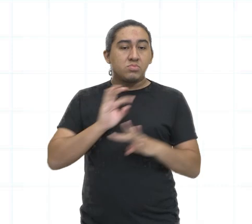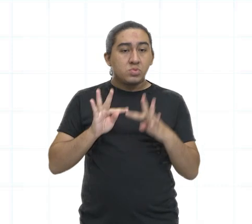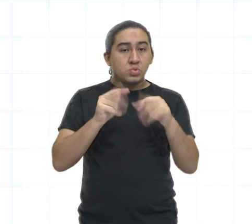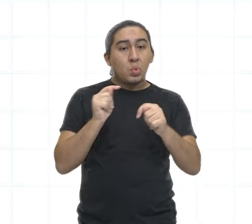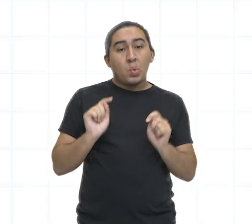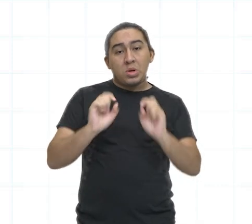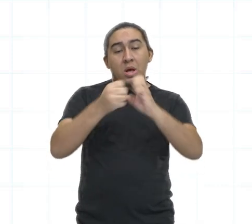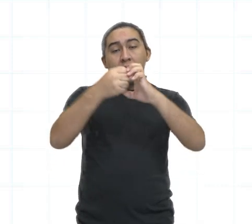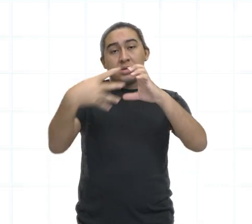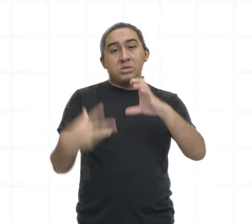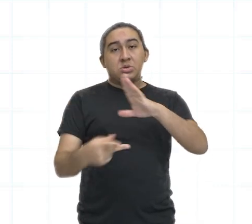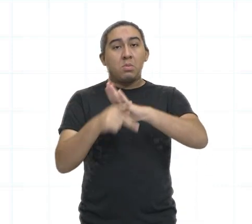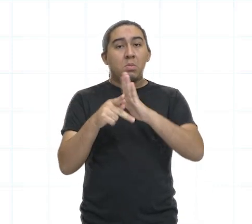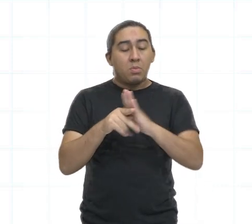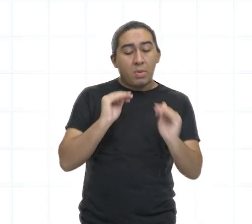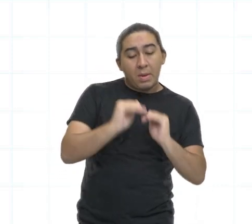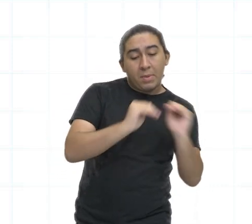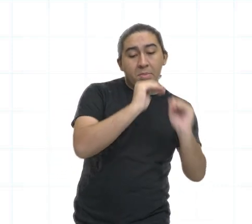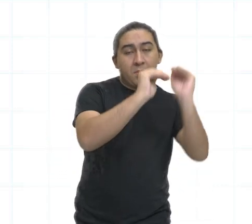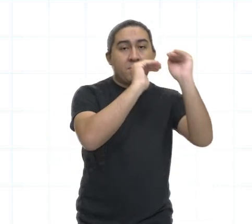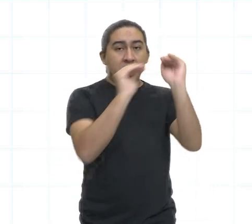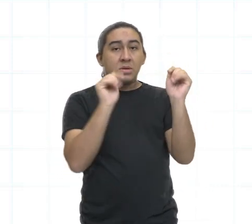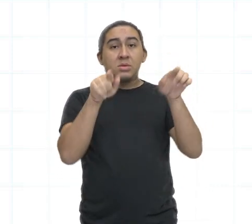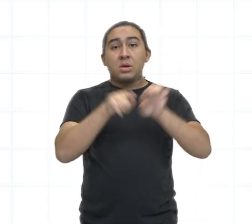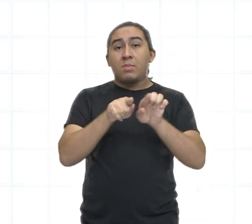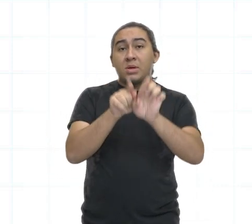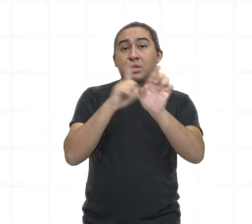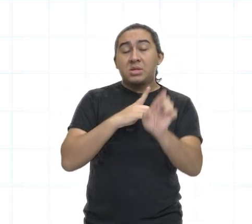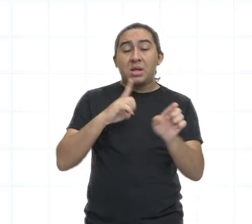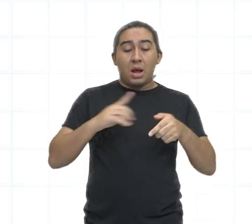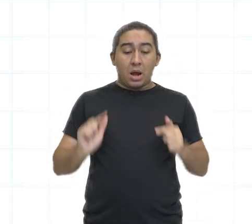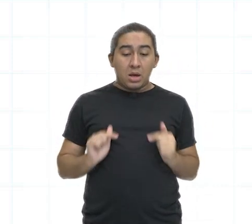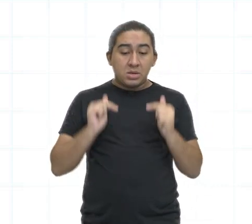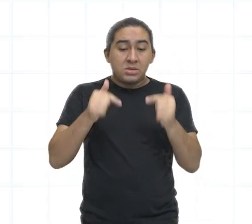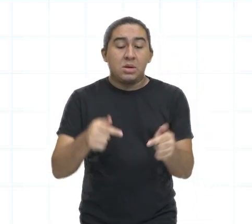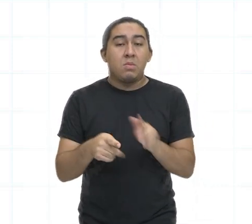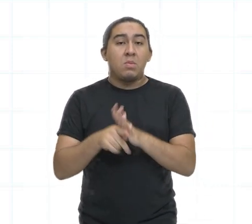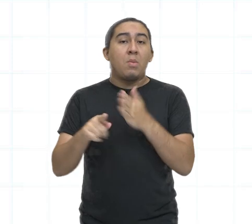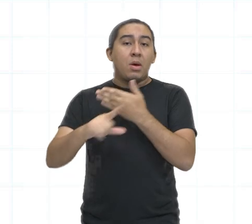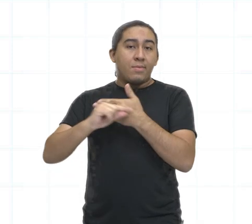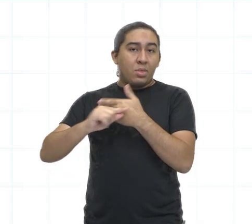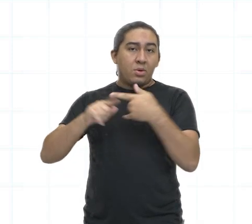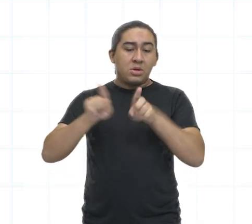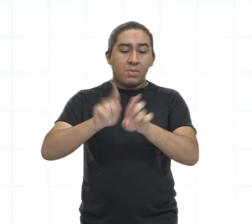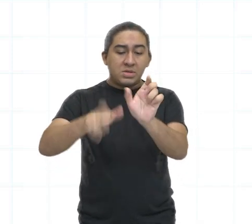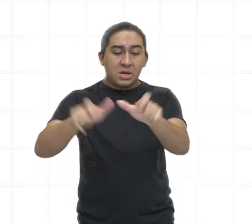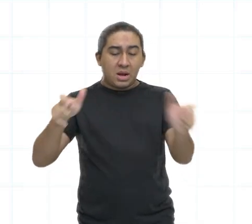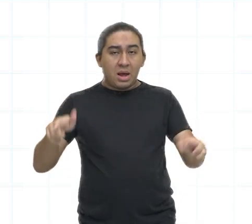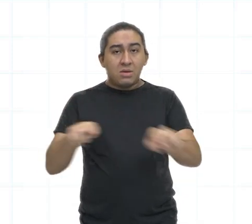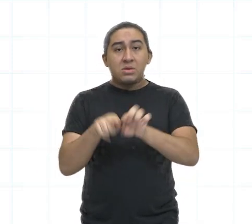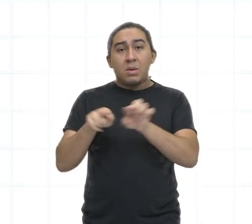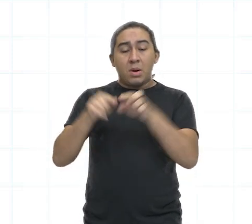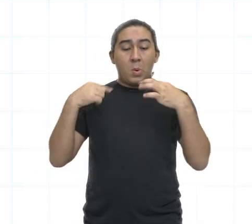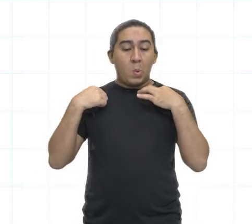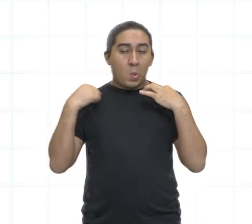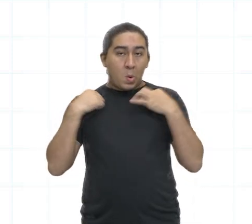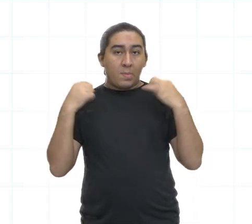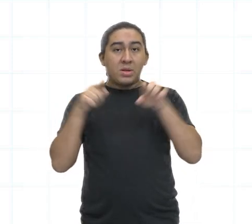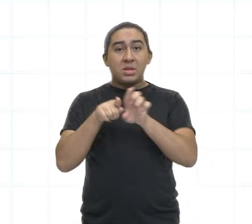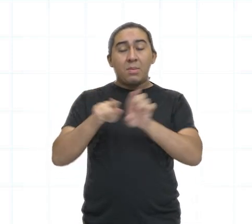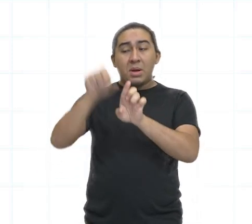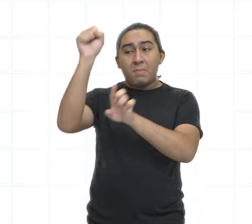os aspectos da produção, incluindo a interpretação dos atores, o cenário, figurinos,